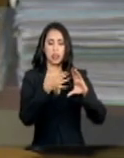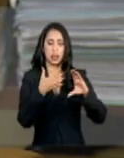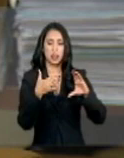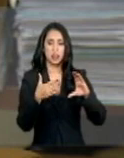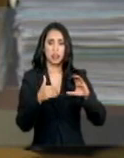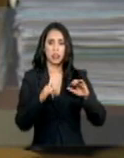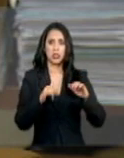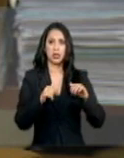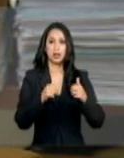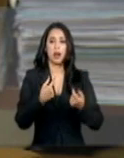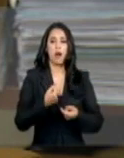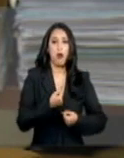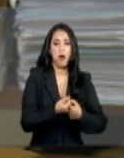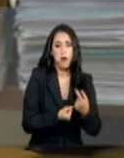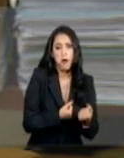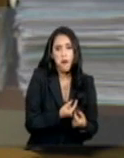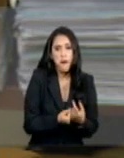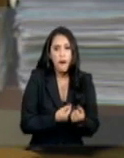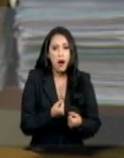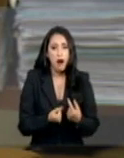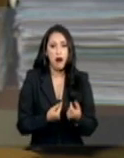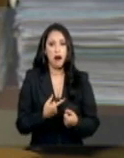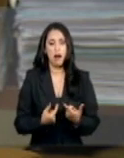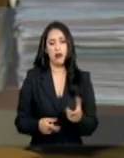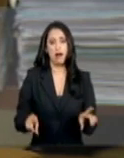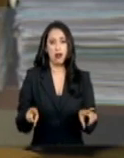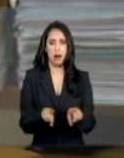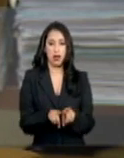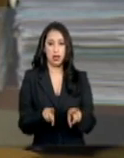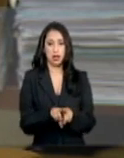dinheiro e também